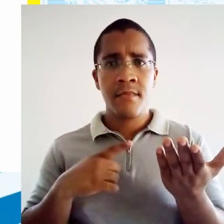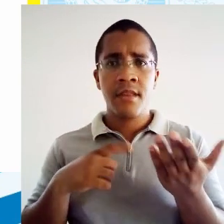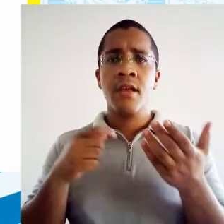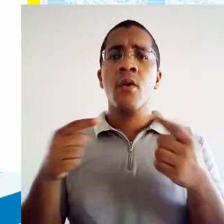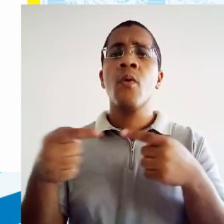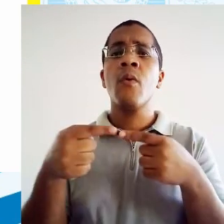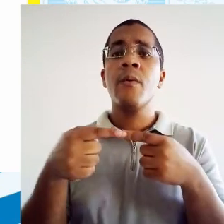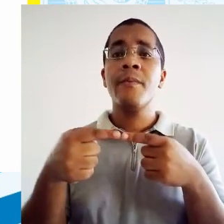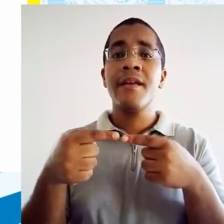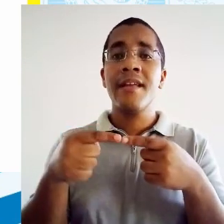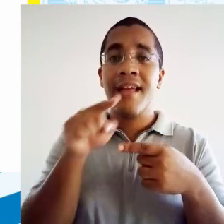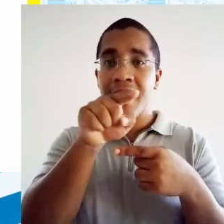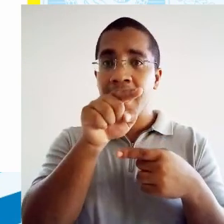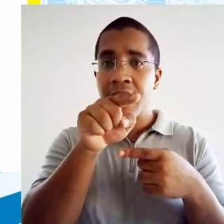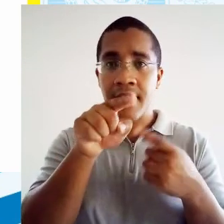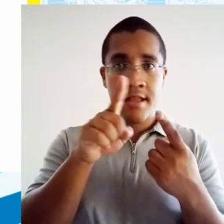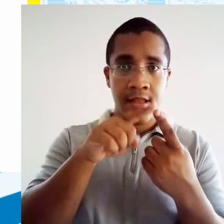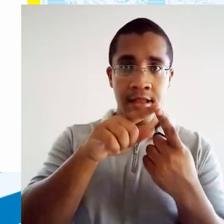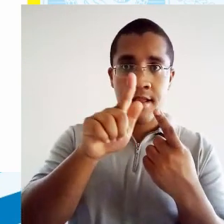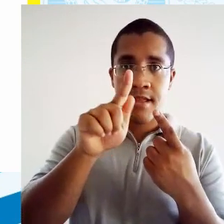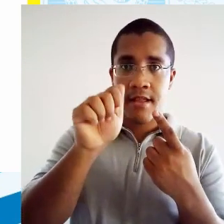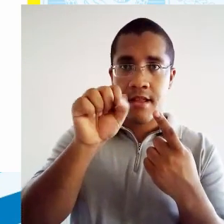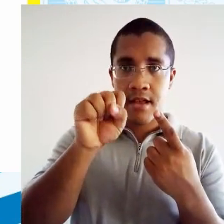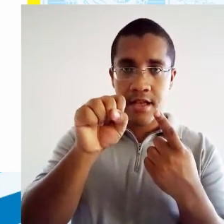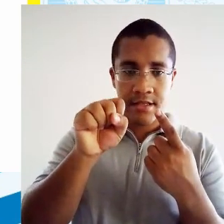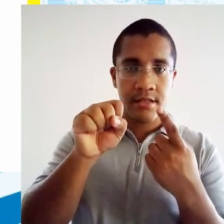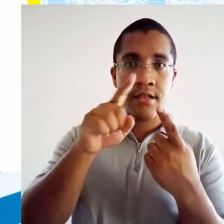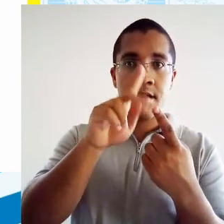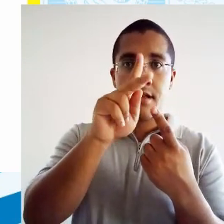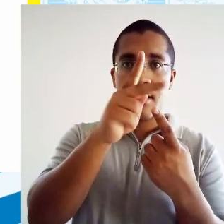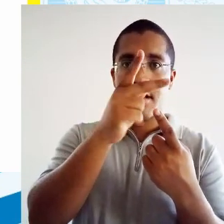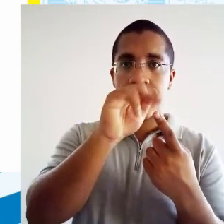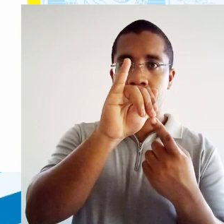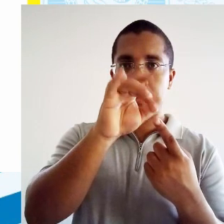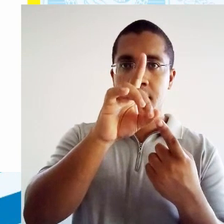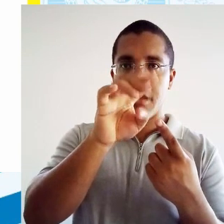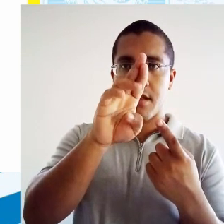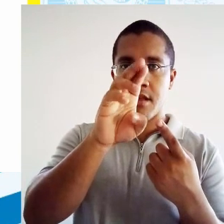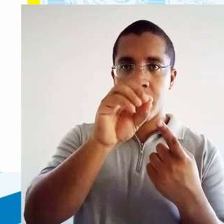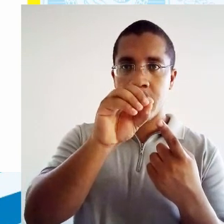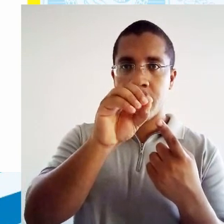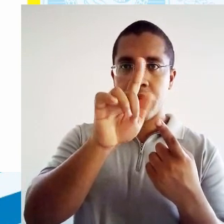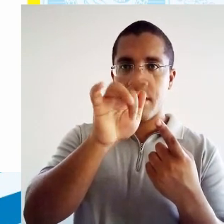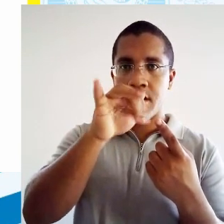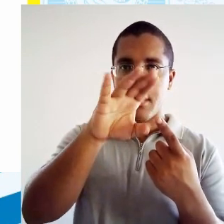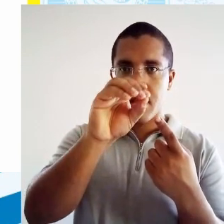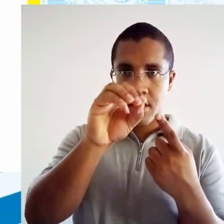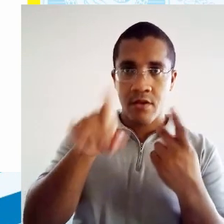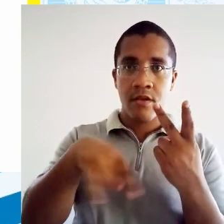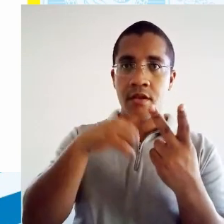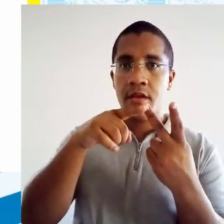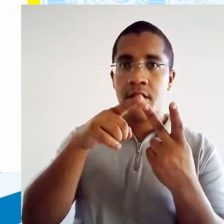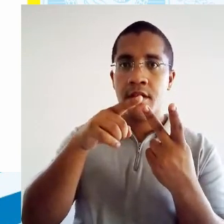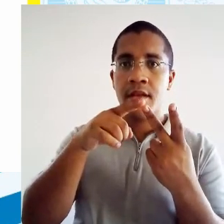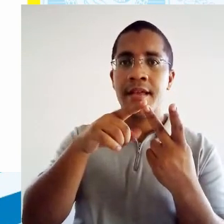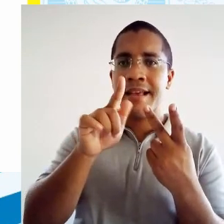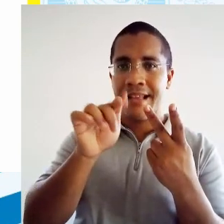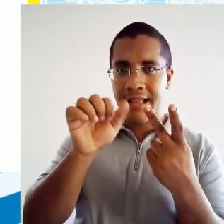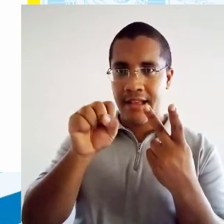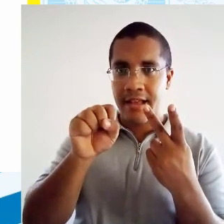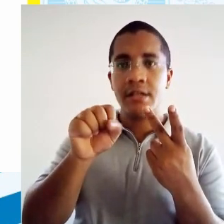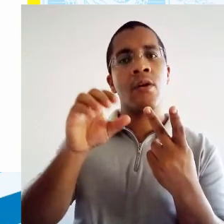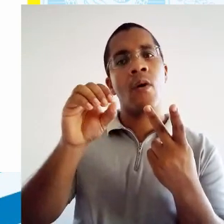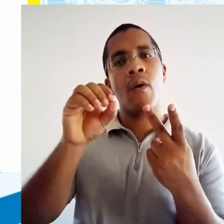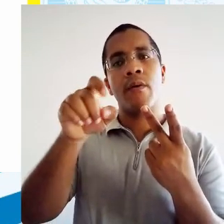uma reação química entre o gás hidrogênio e o gás oxigênio que vai produzir água. Quando